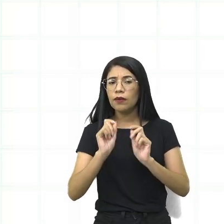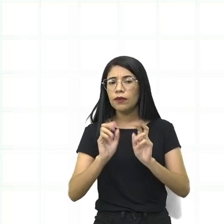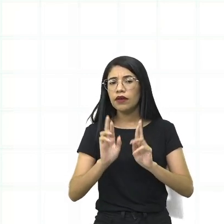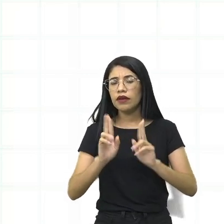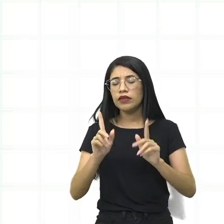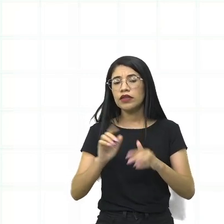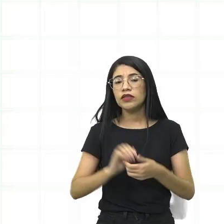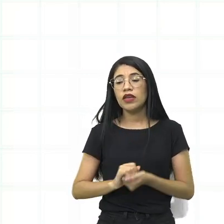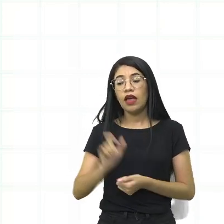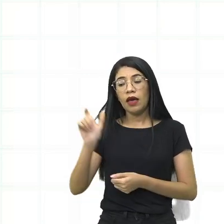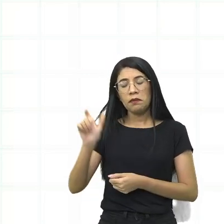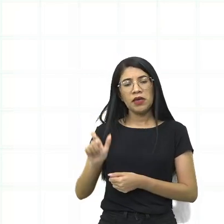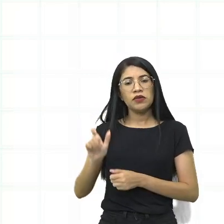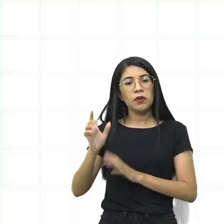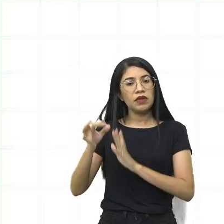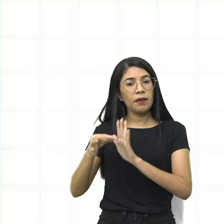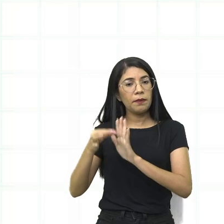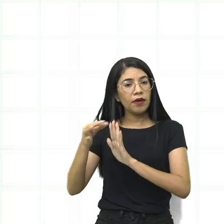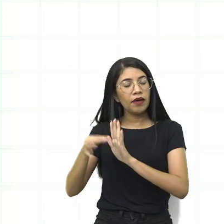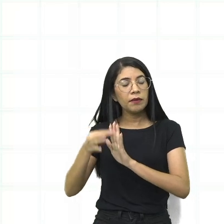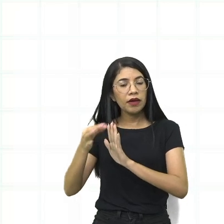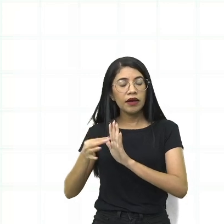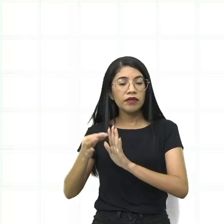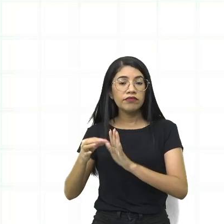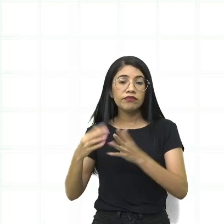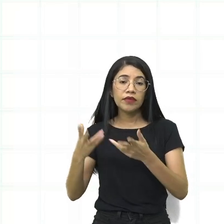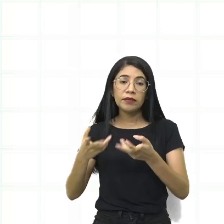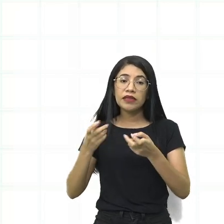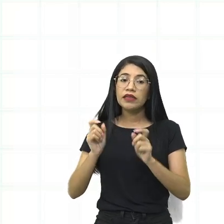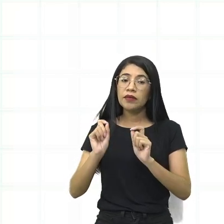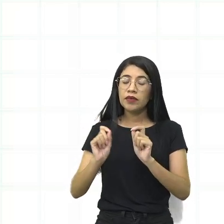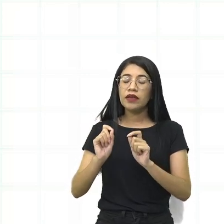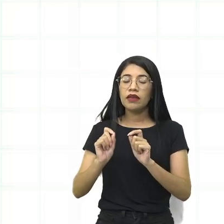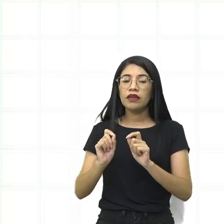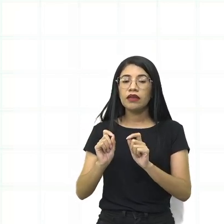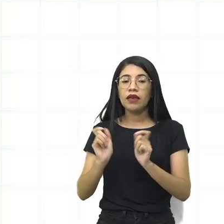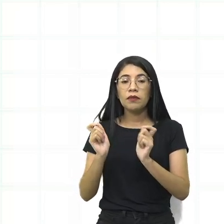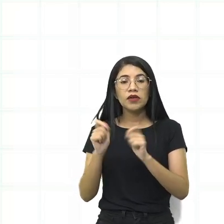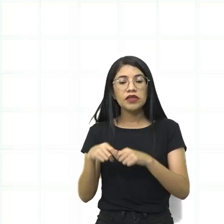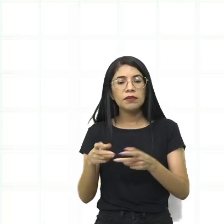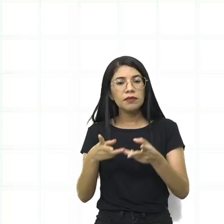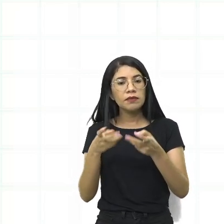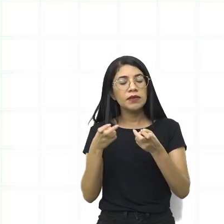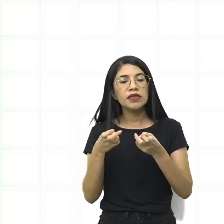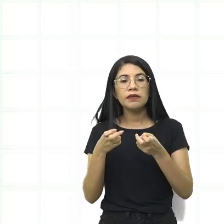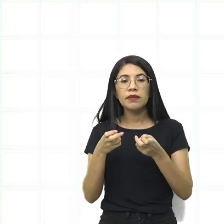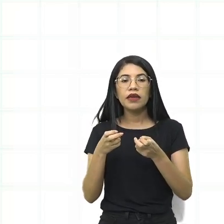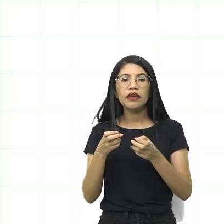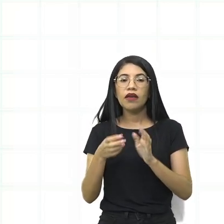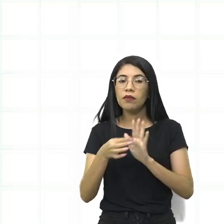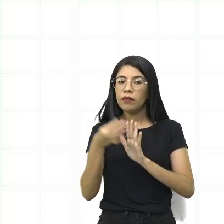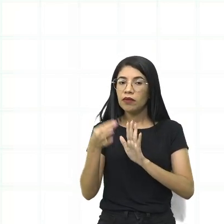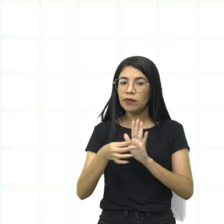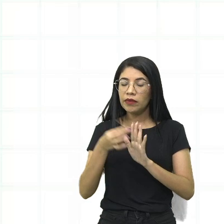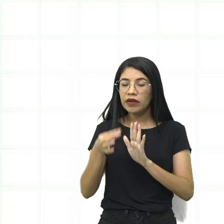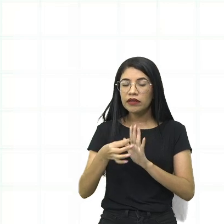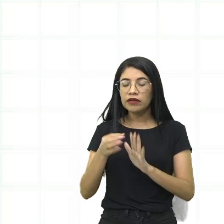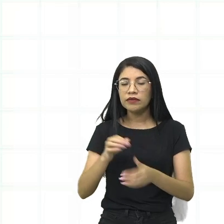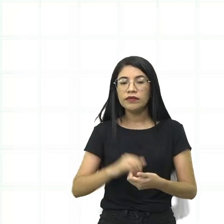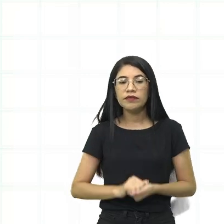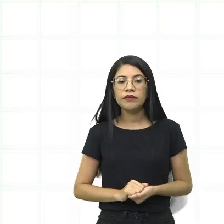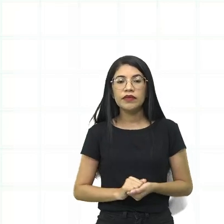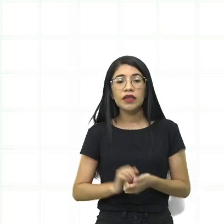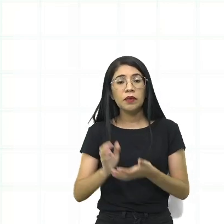alguém falando sobre esse fato. E vejam como que a gente consegue identificar que é uma opinião, né? Para